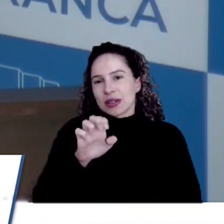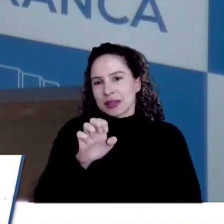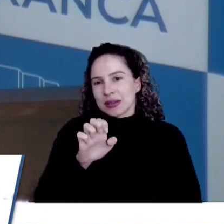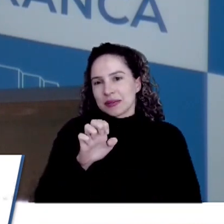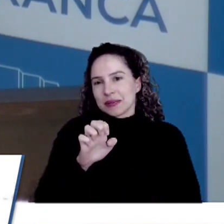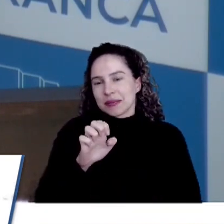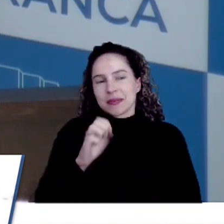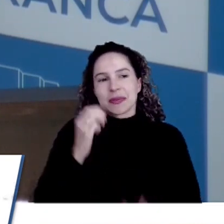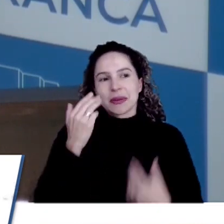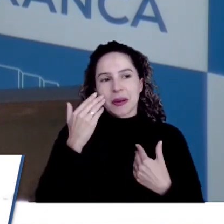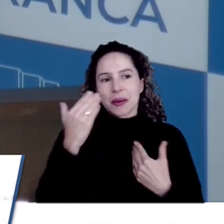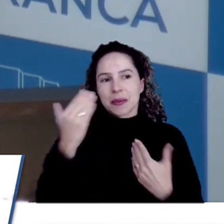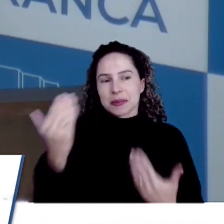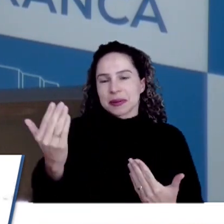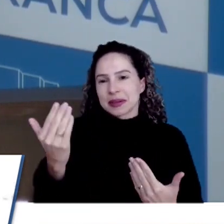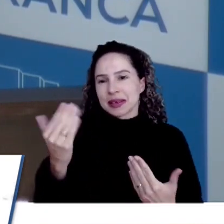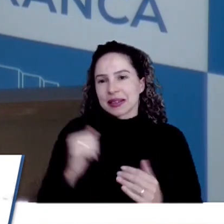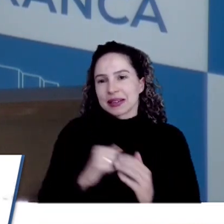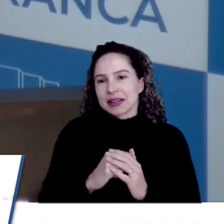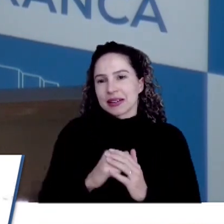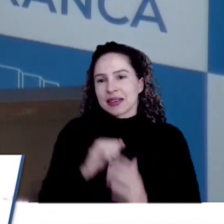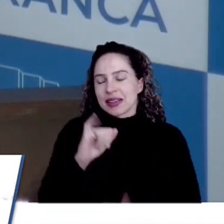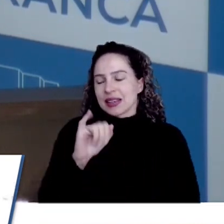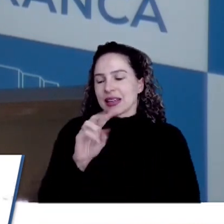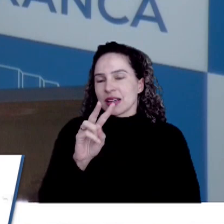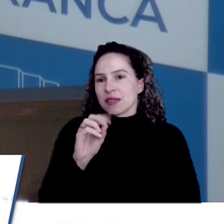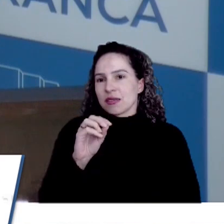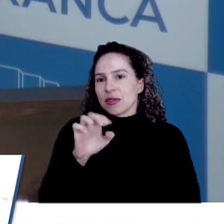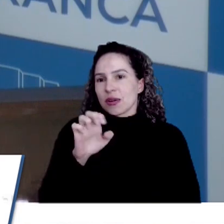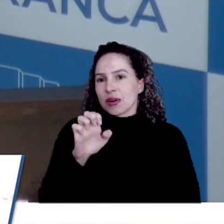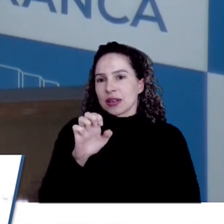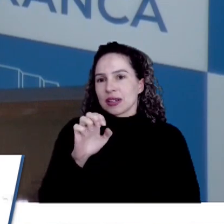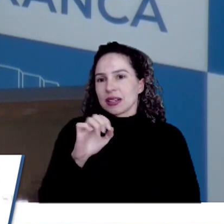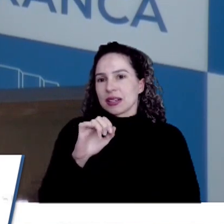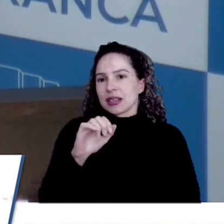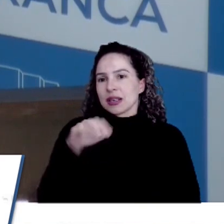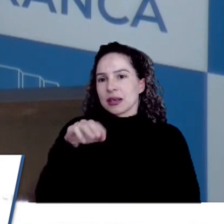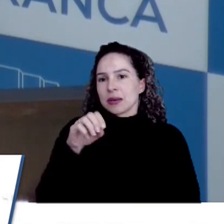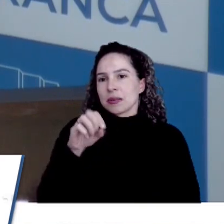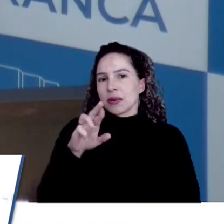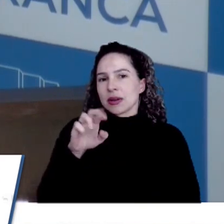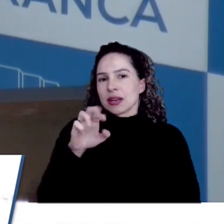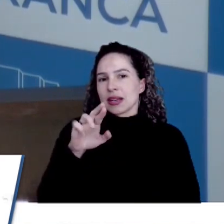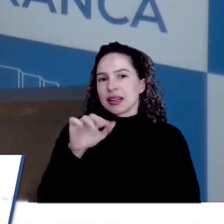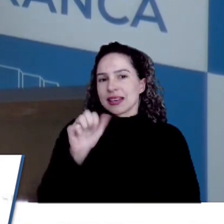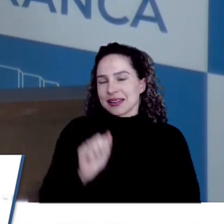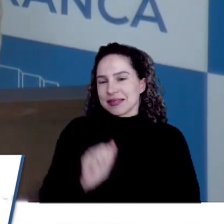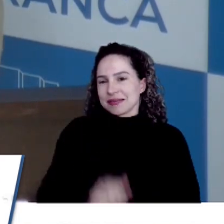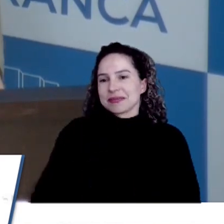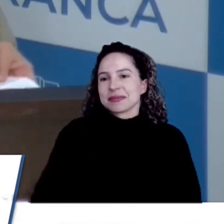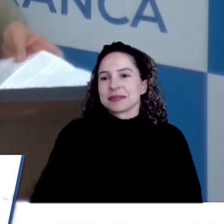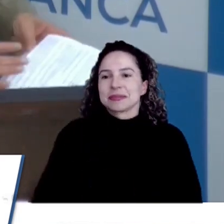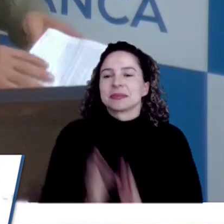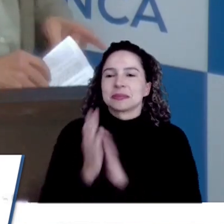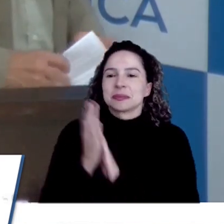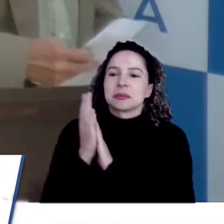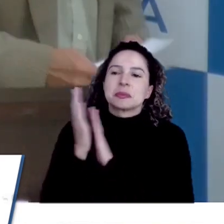Muito obrigado, Ivone Janone Moreira.